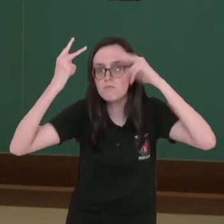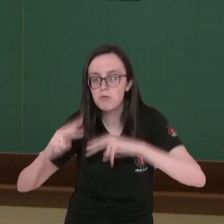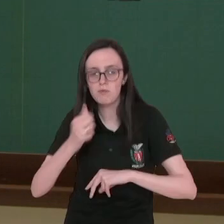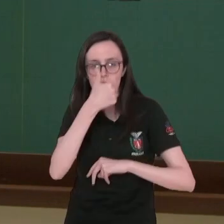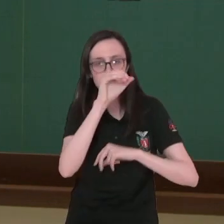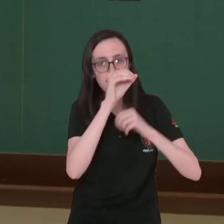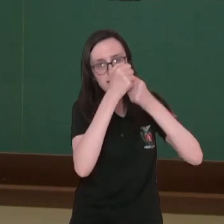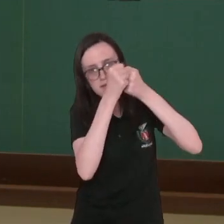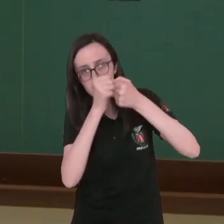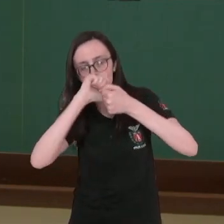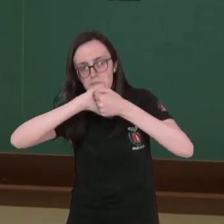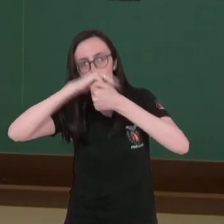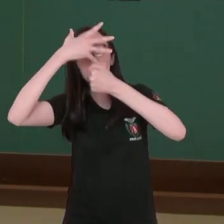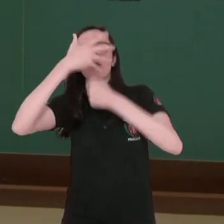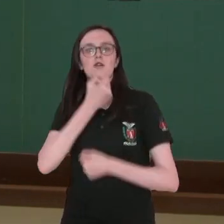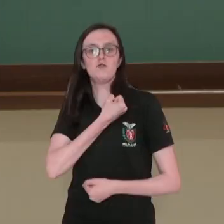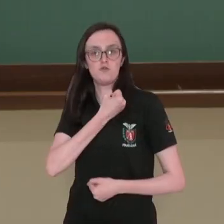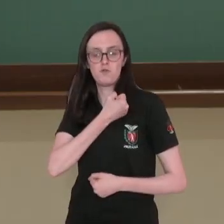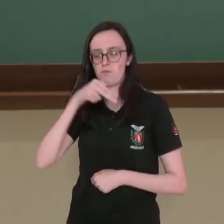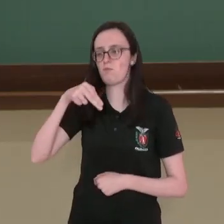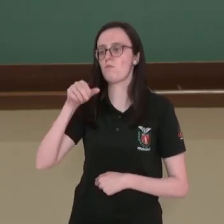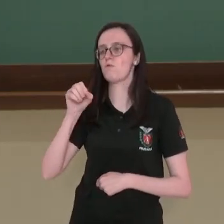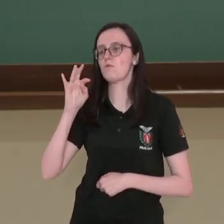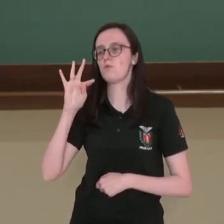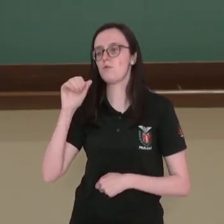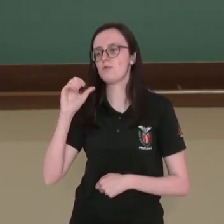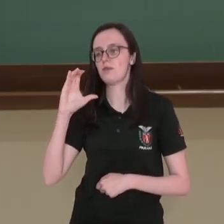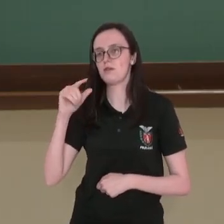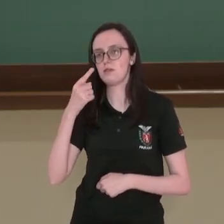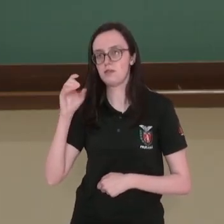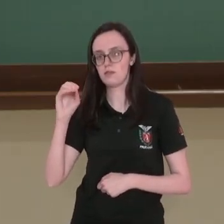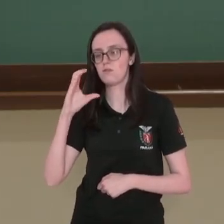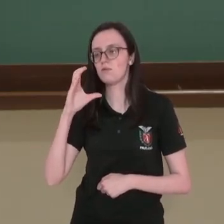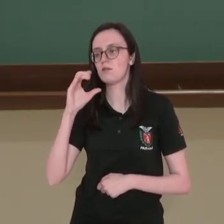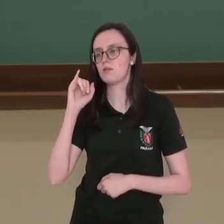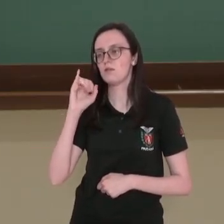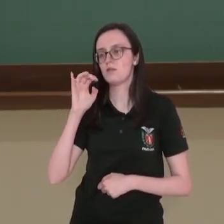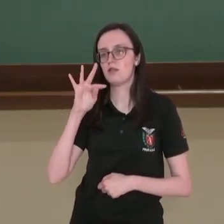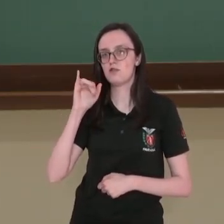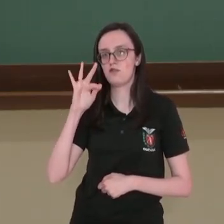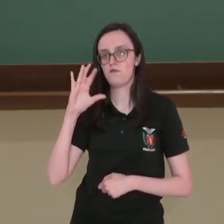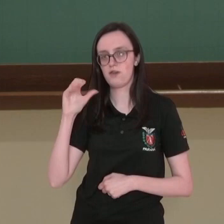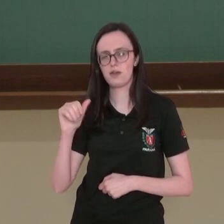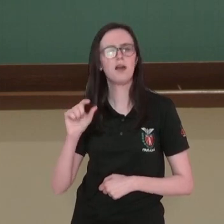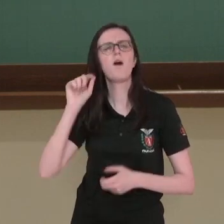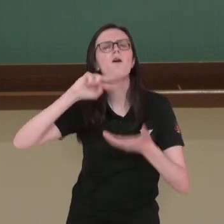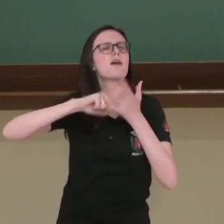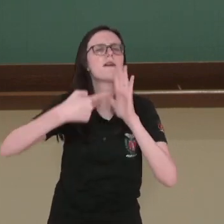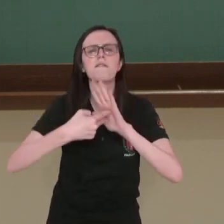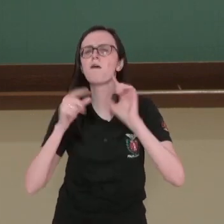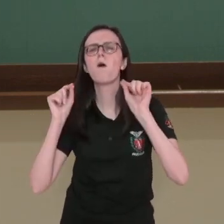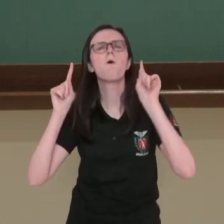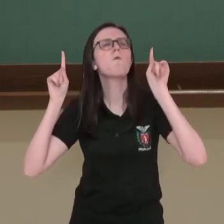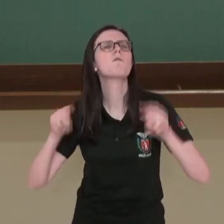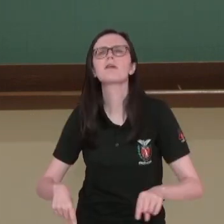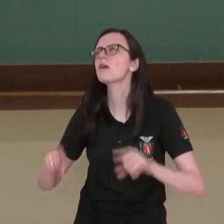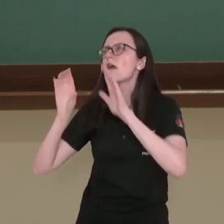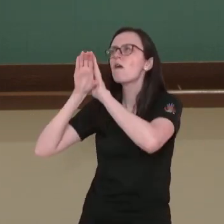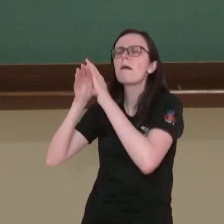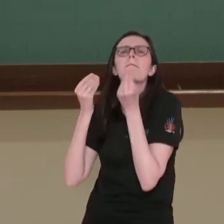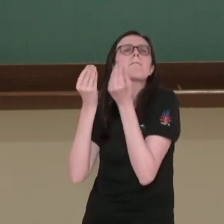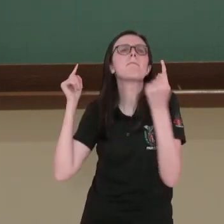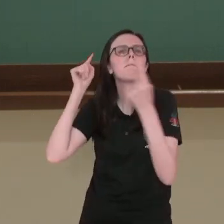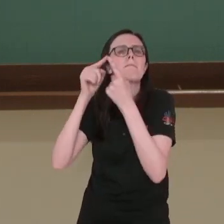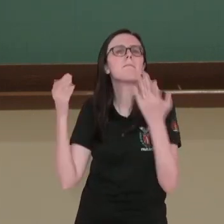grandeza. Pessoal, eu vou começar assim. Olha, bem simples. O que é uma notação científica? Para que